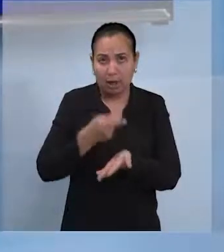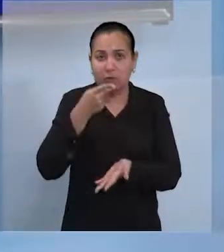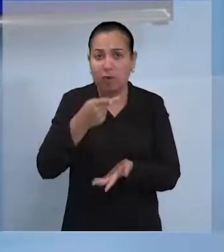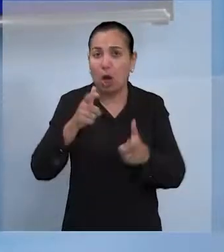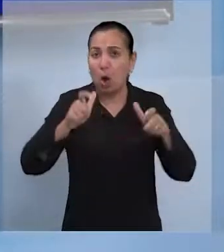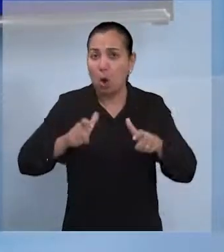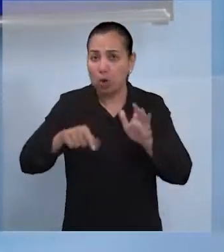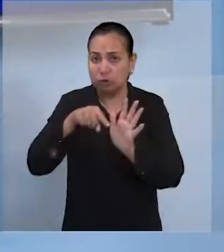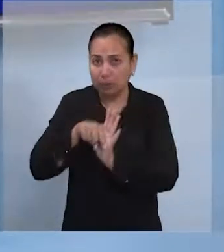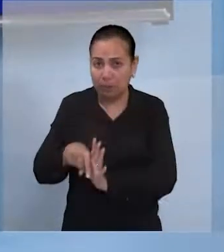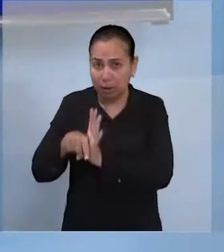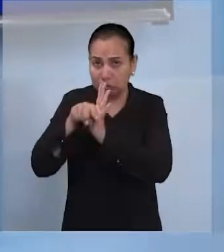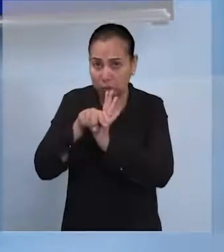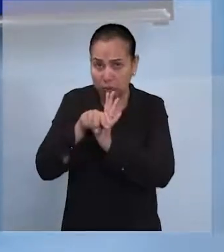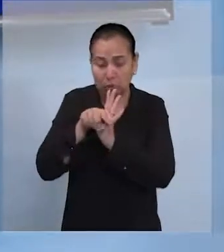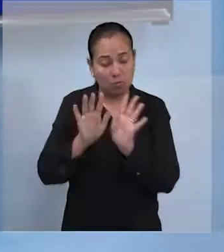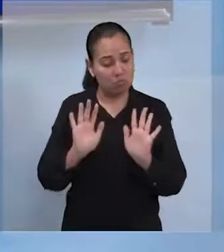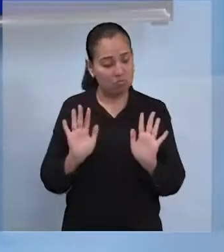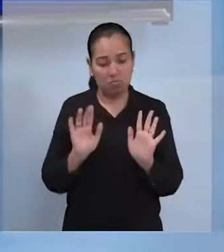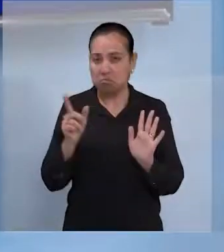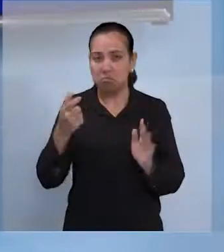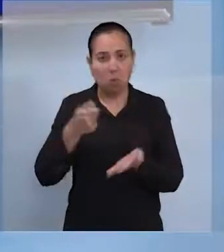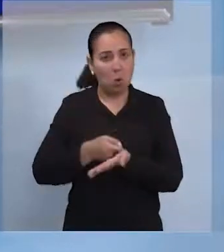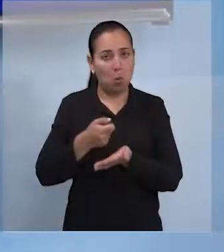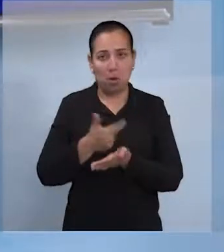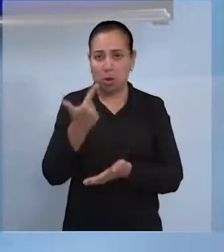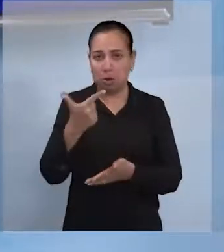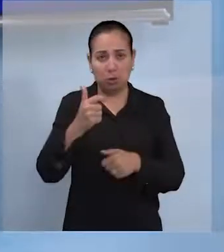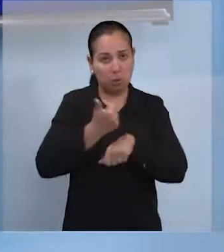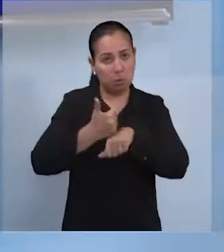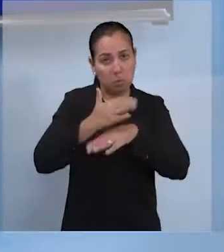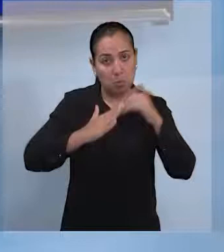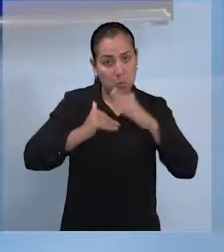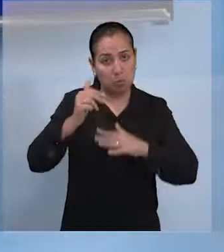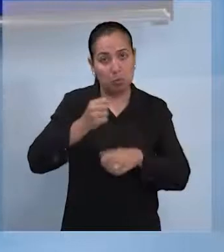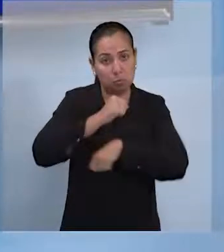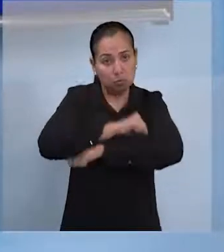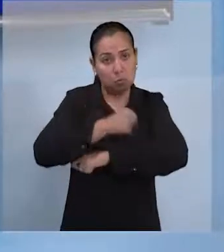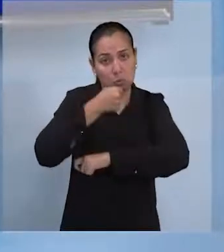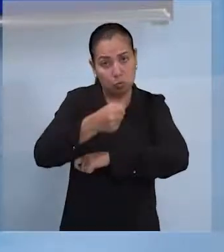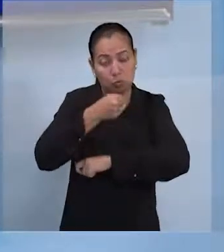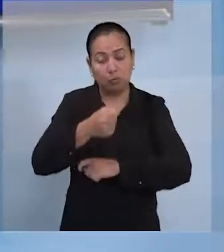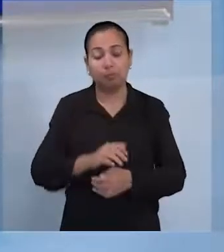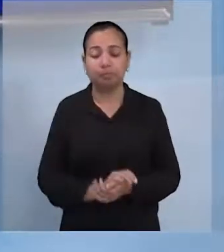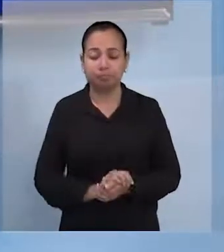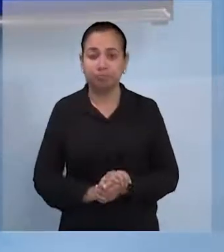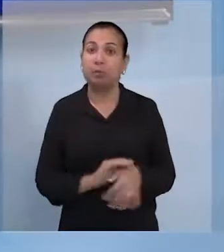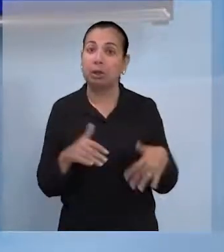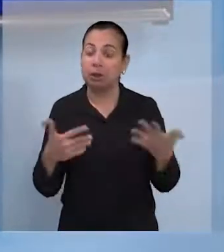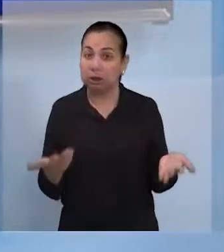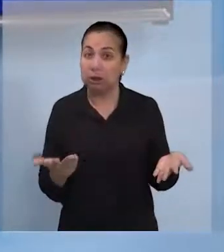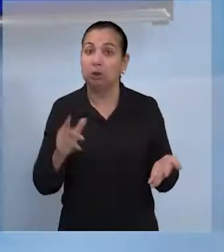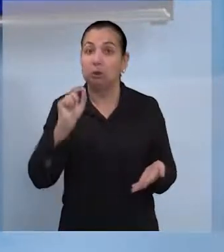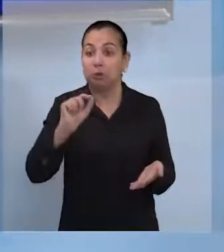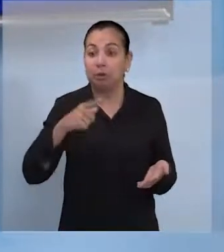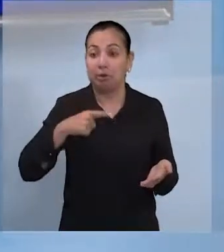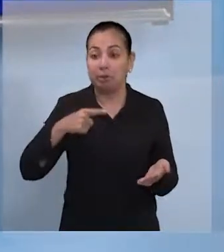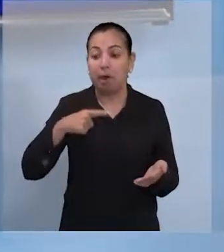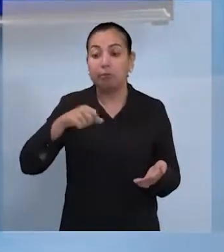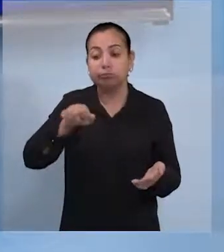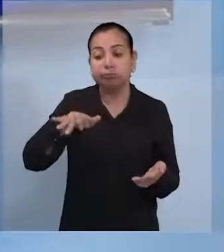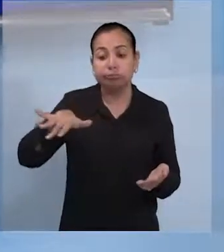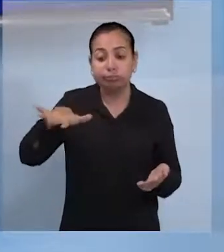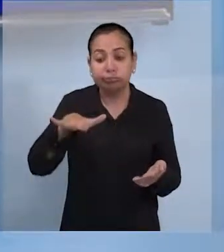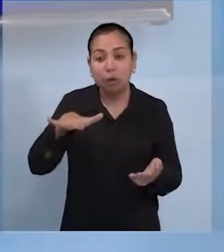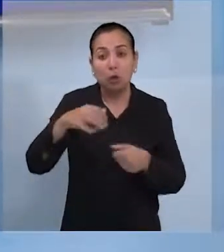Ponto. Diante desse entendimento, não se pode, como estão querendo alguns setores da própria imprensa,